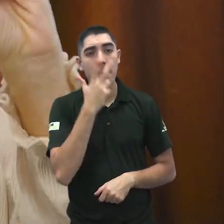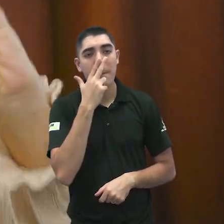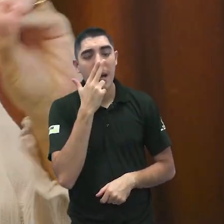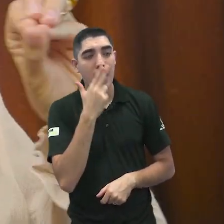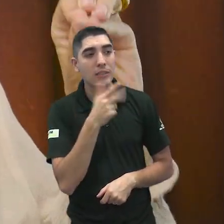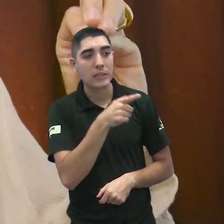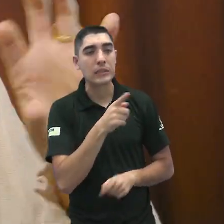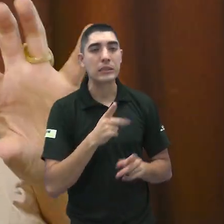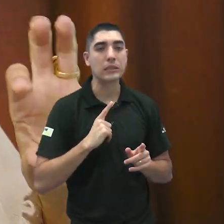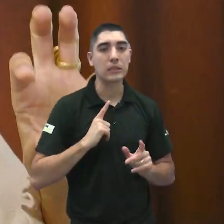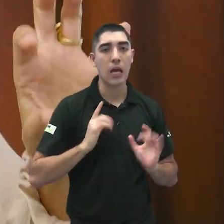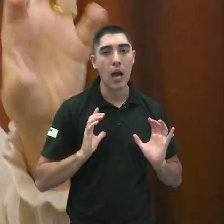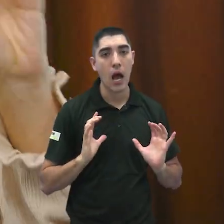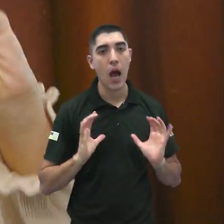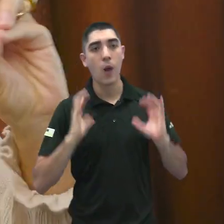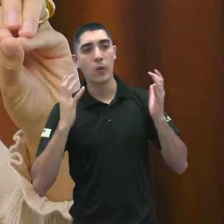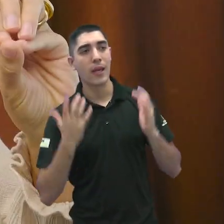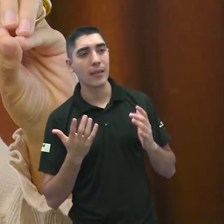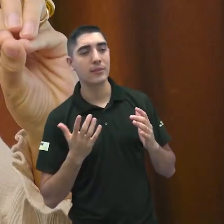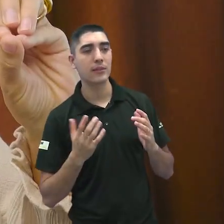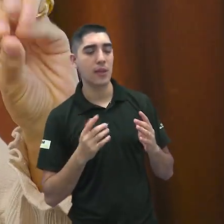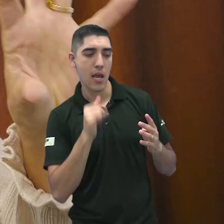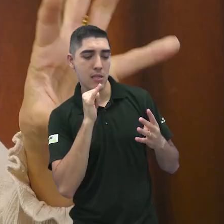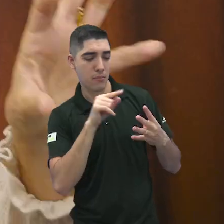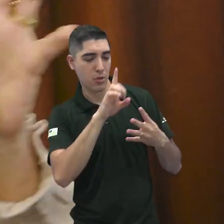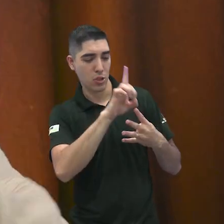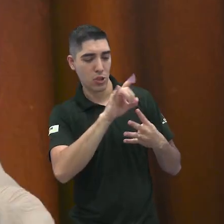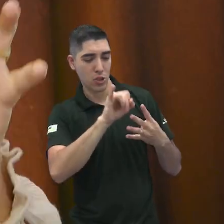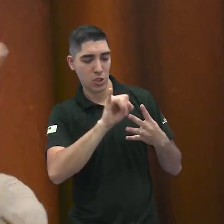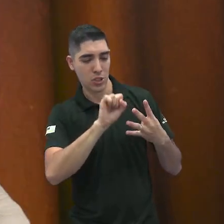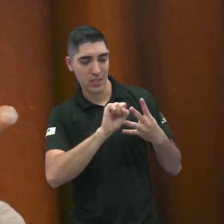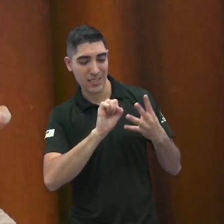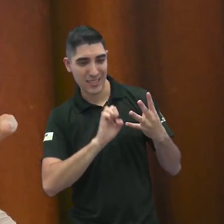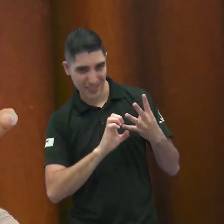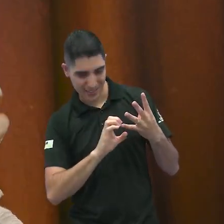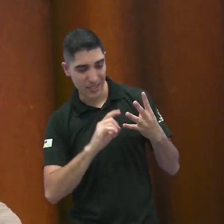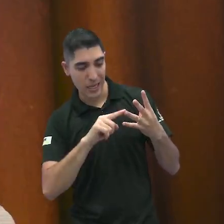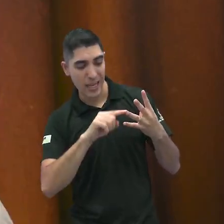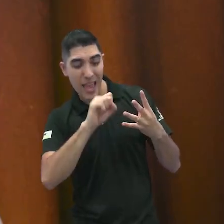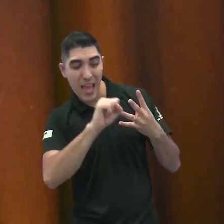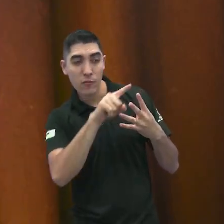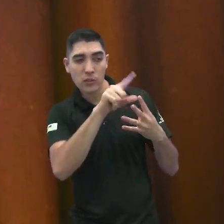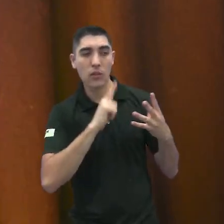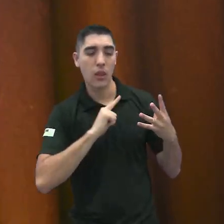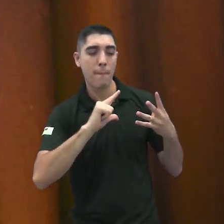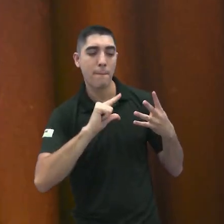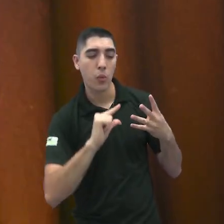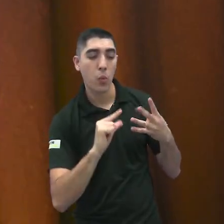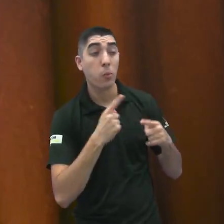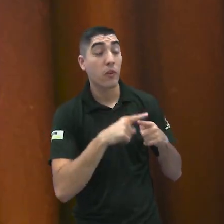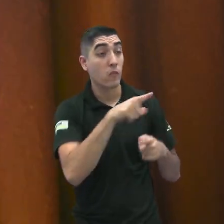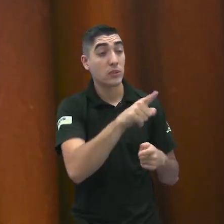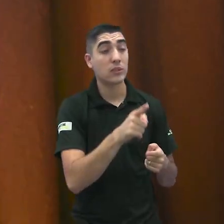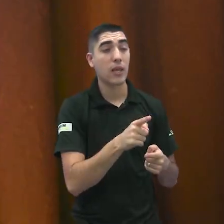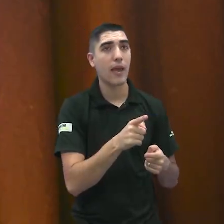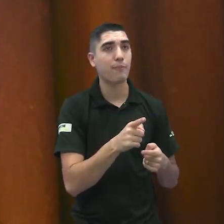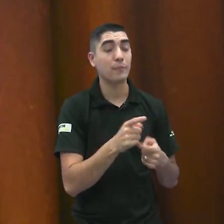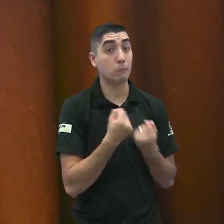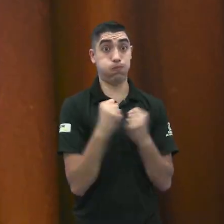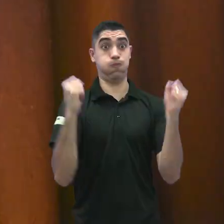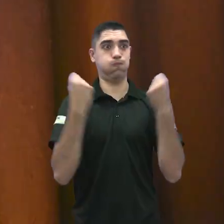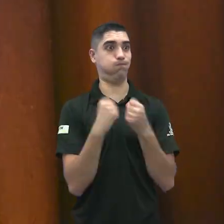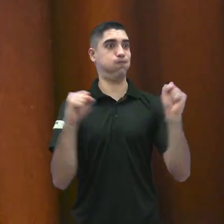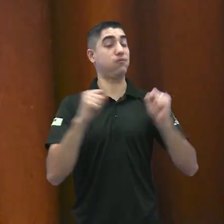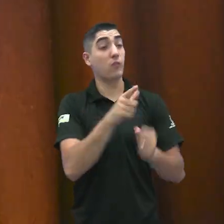uma baixa estabilidade, um baixo S ali. O que acontece com isso? A gente vai precisar trabalhar a sua paciência, a